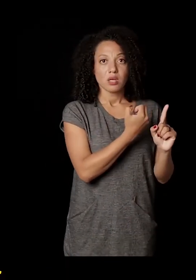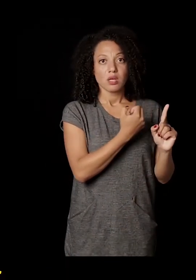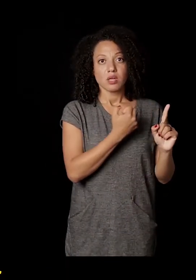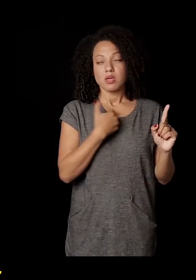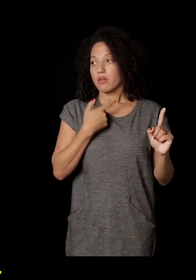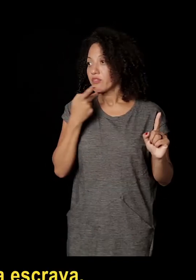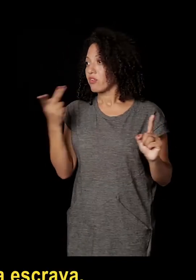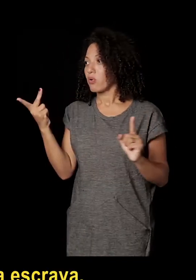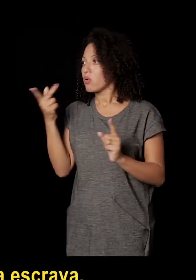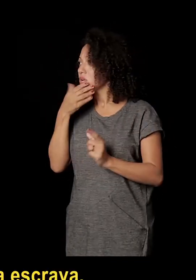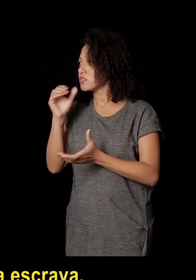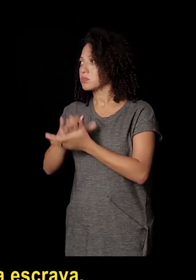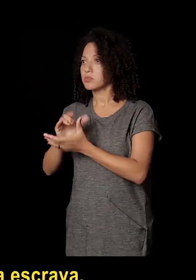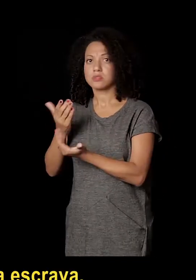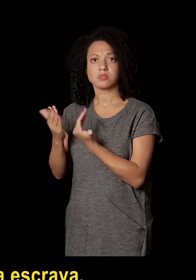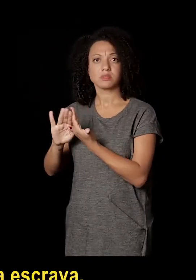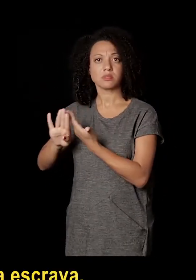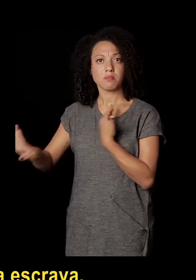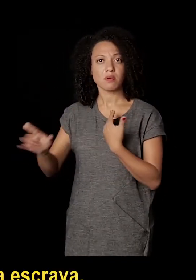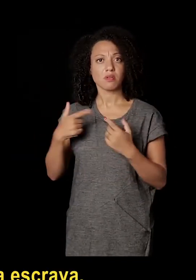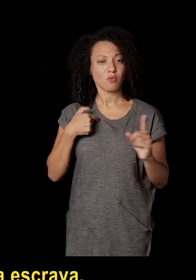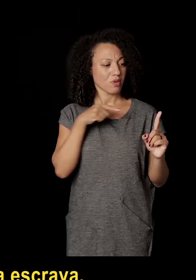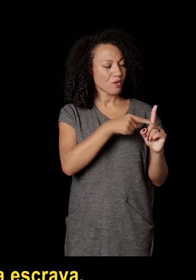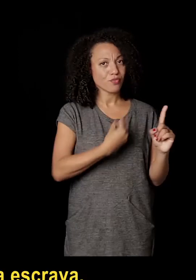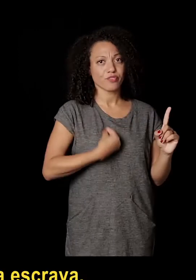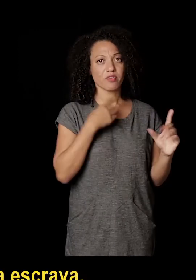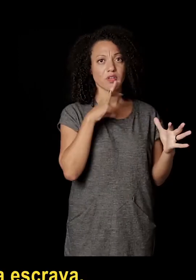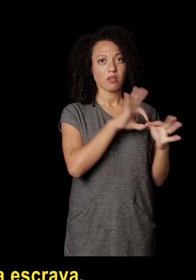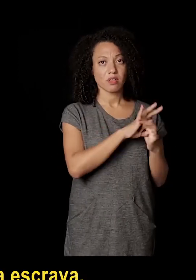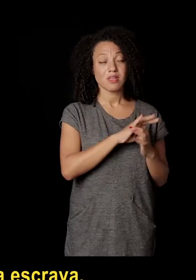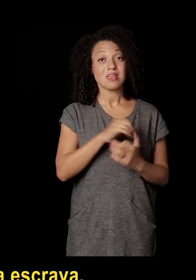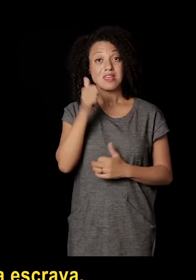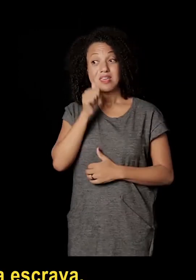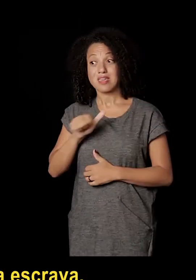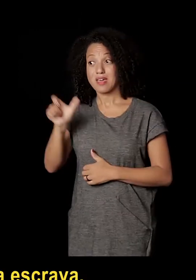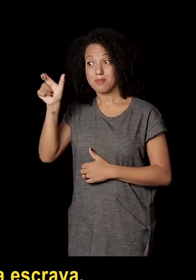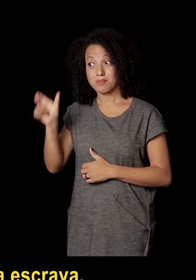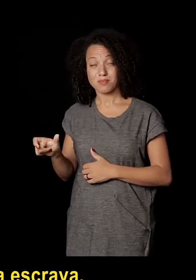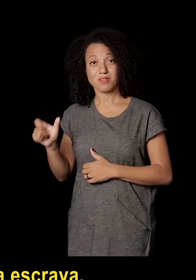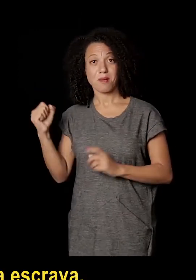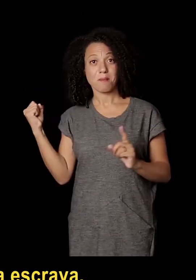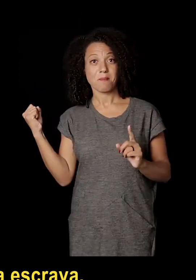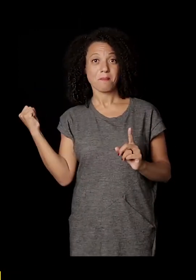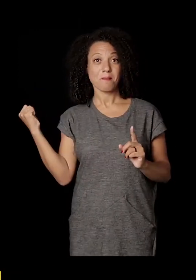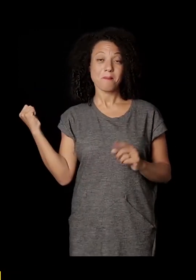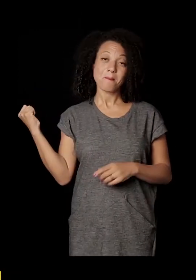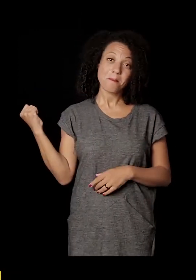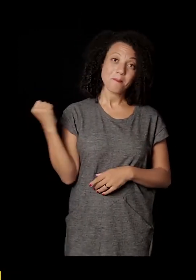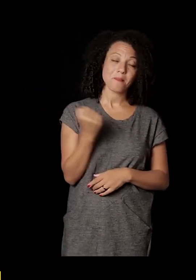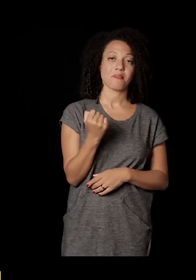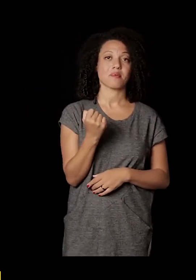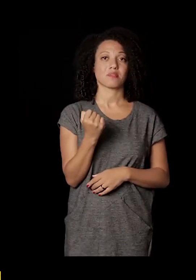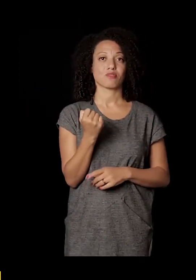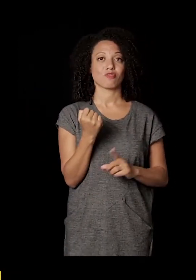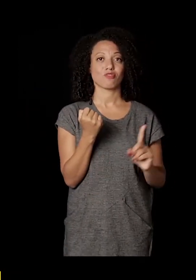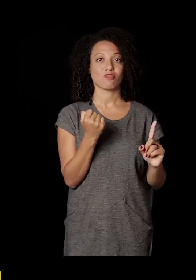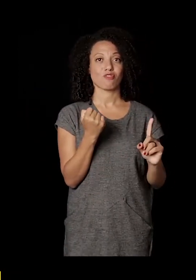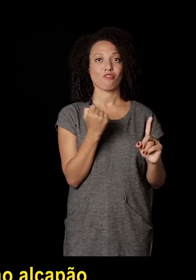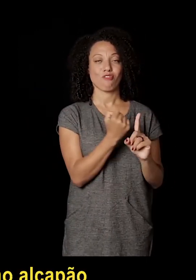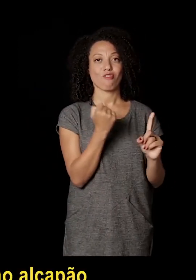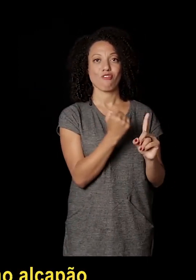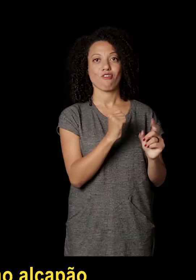mais, ele queria viver com a negra escrava, e a mulher matou, a minha parente matou